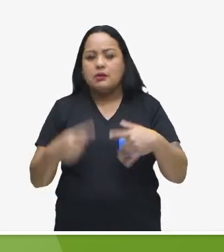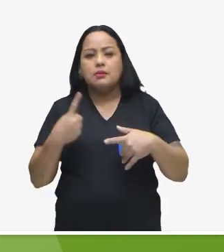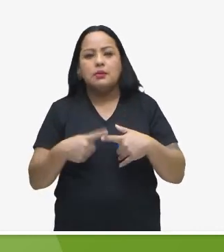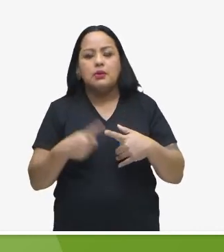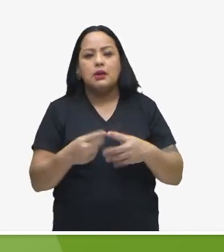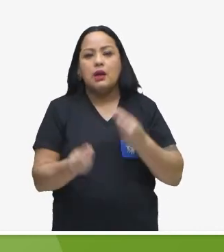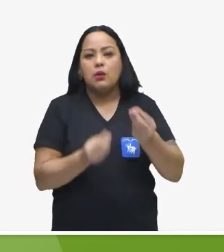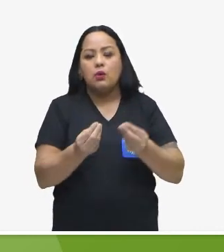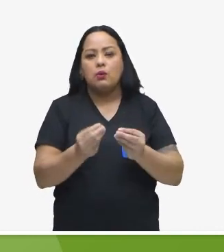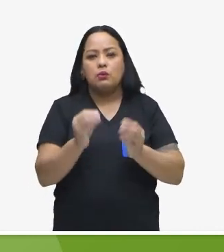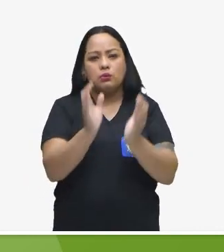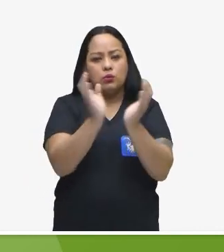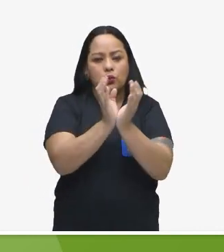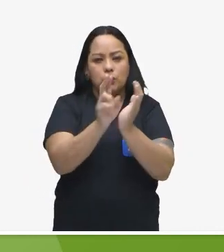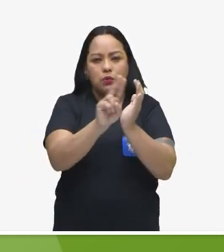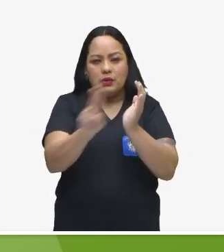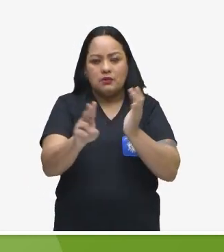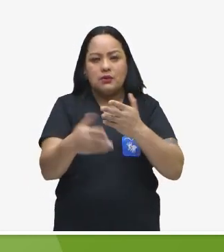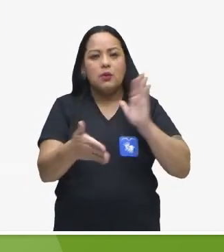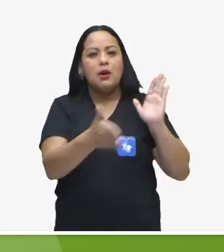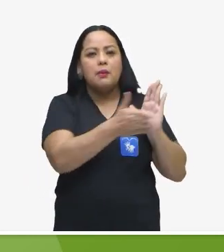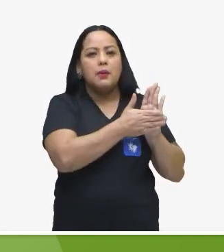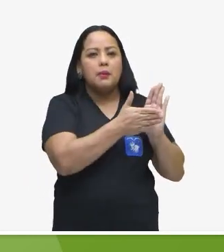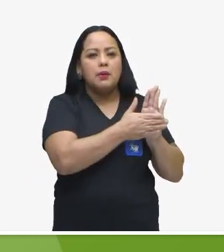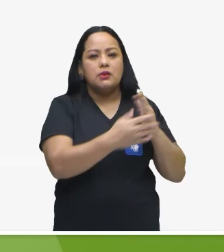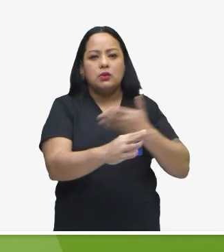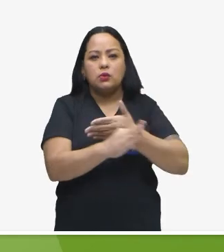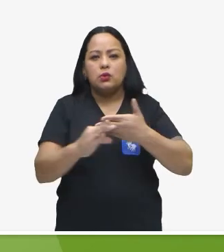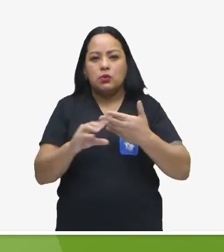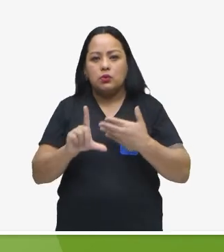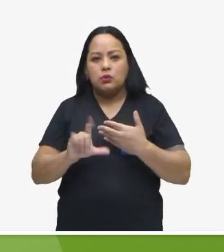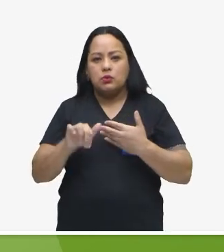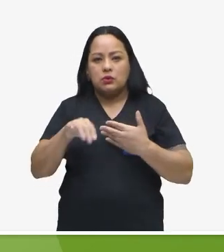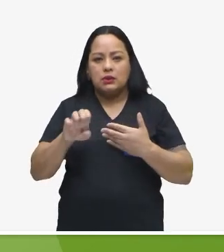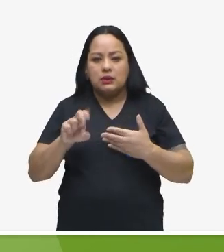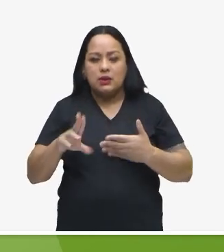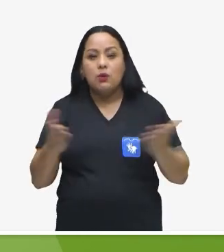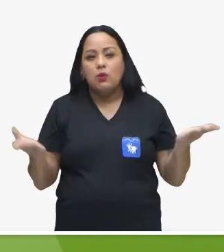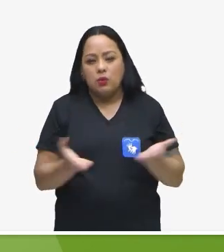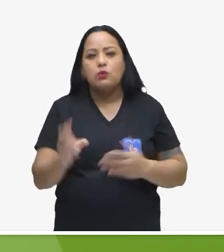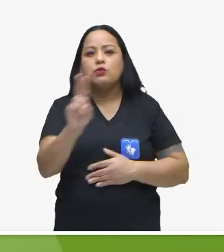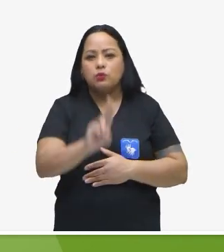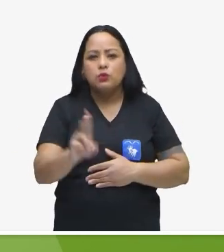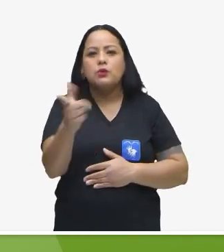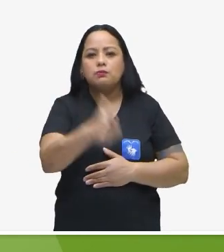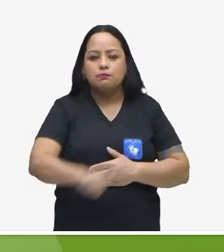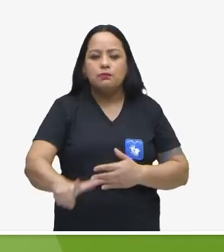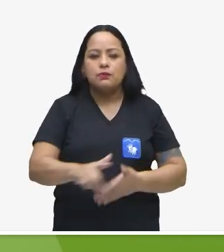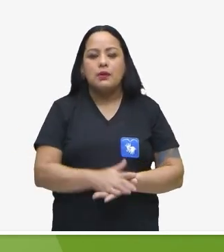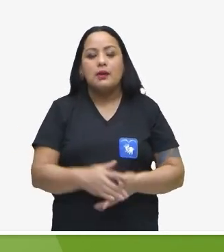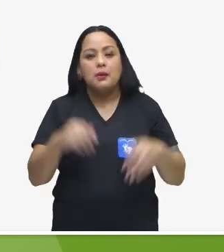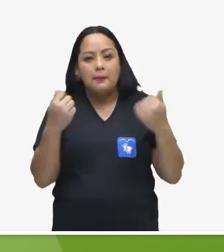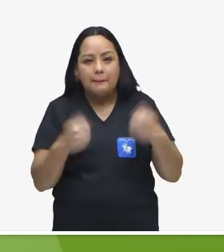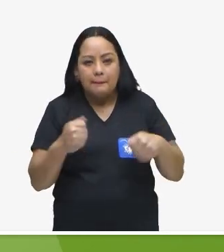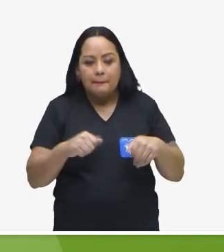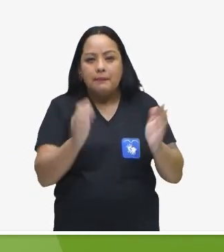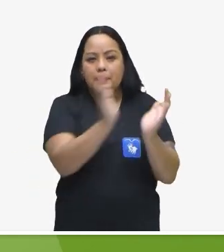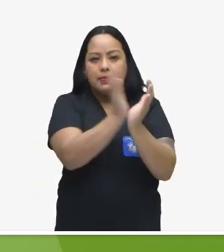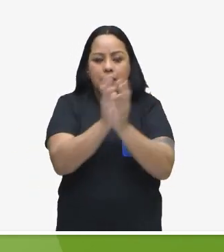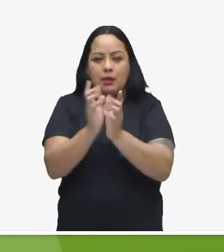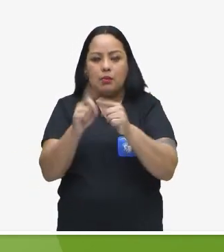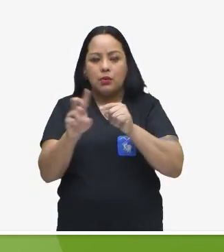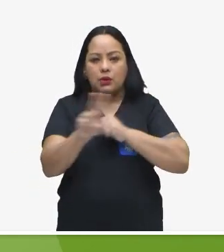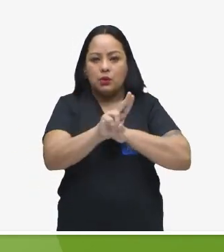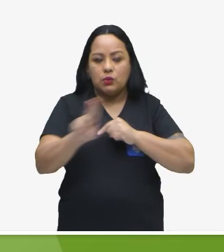de classificação que o Linneu propôs, que é utilizado até hoje, tá? Então, nós precisamos dessa classificação porque são